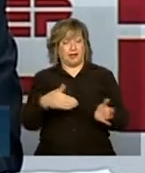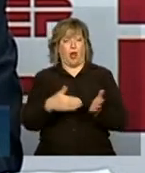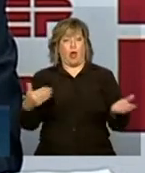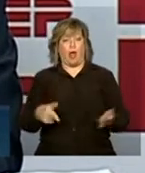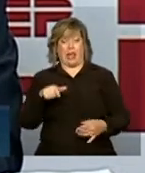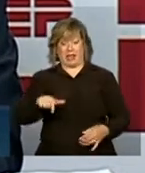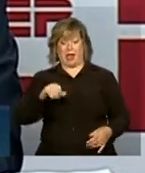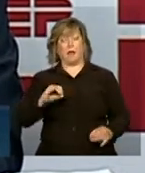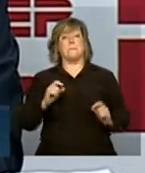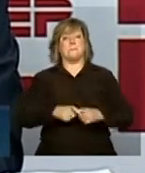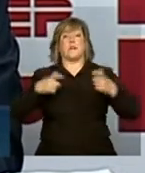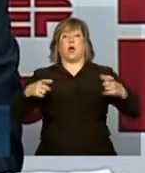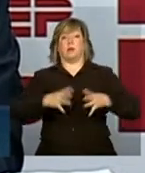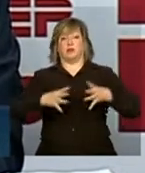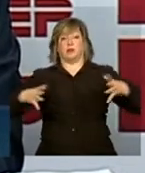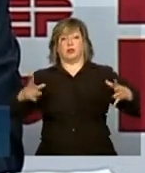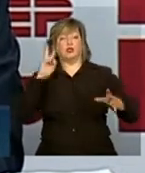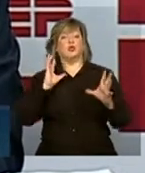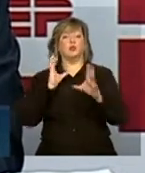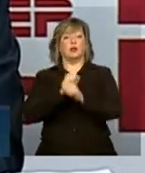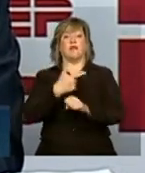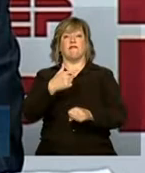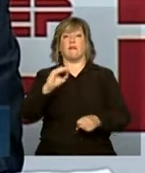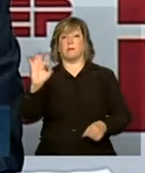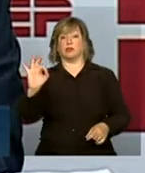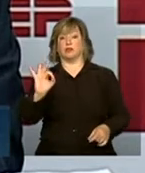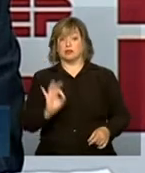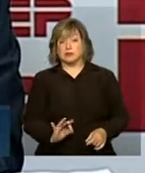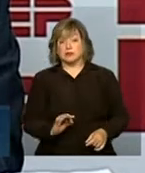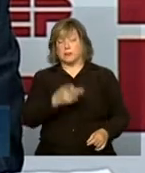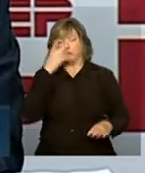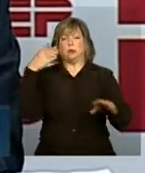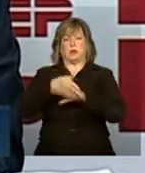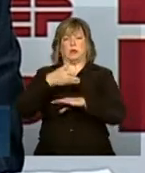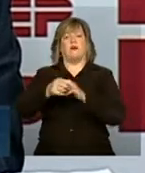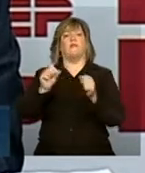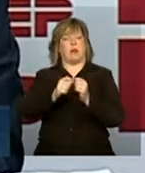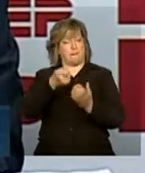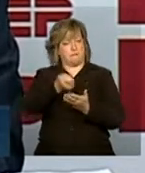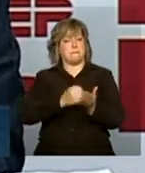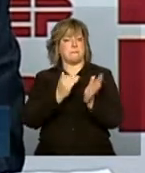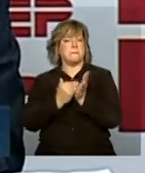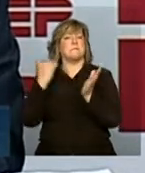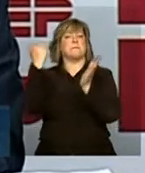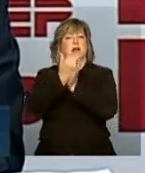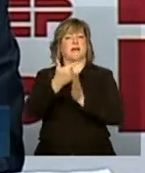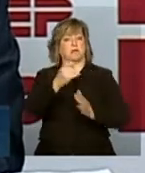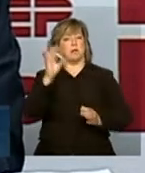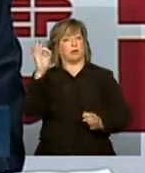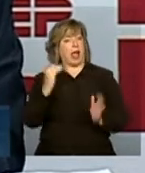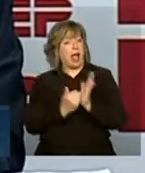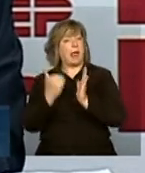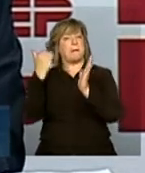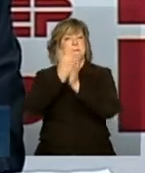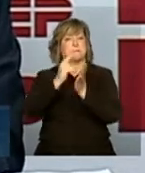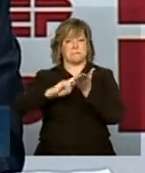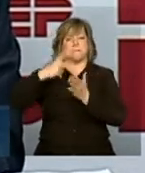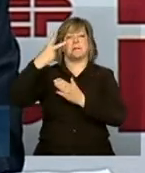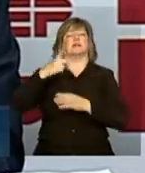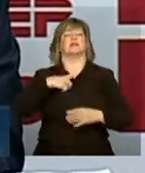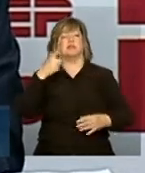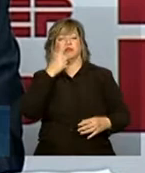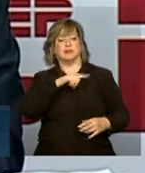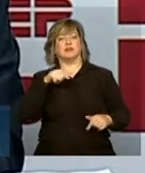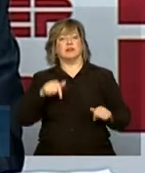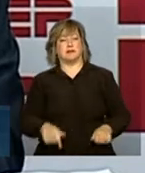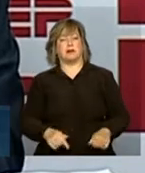foi o maior crescimento da história, 20% de participantes a mais no Enem, chegando aí a 5 milhões de